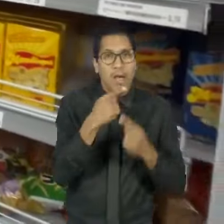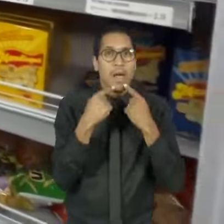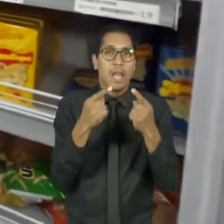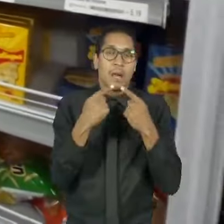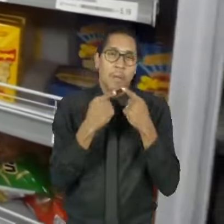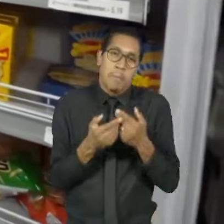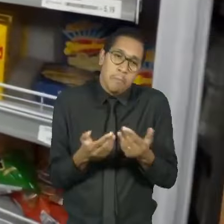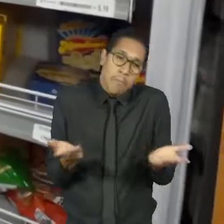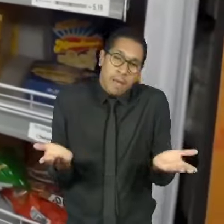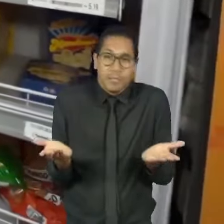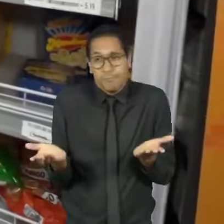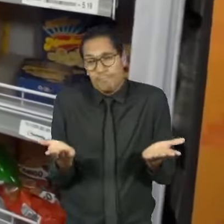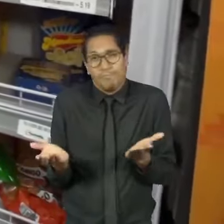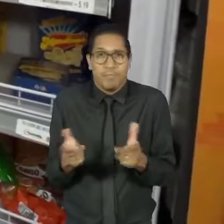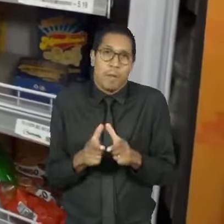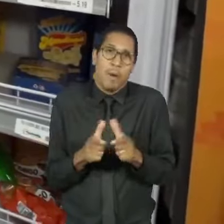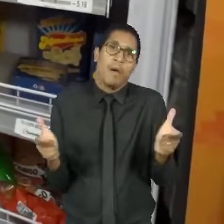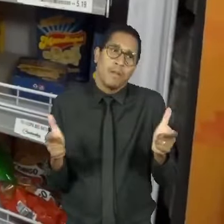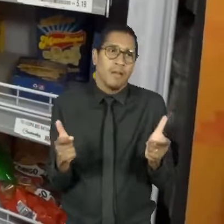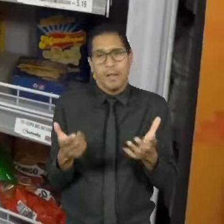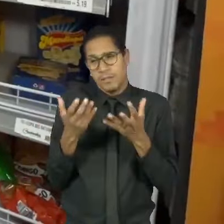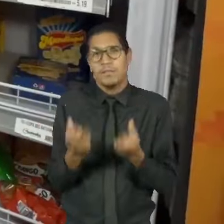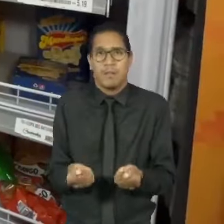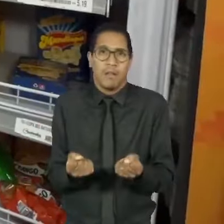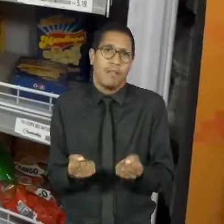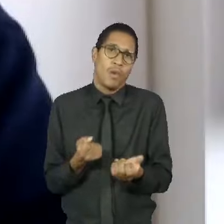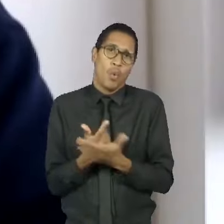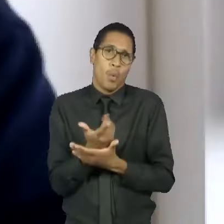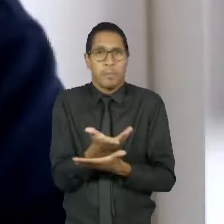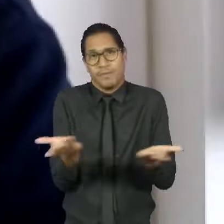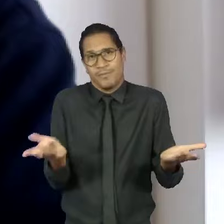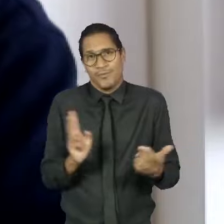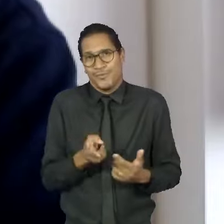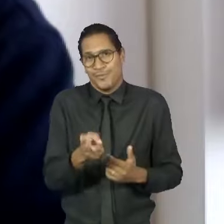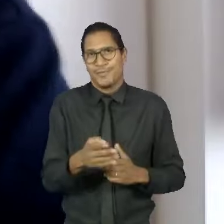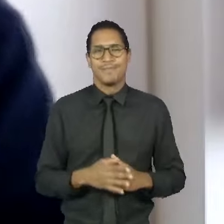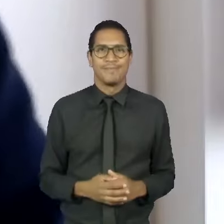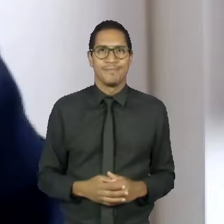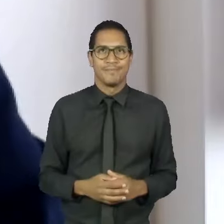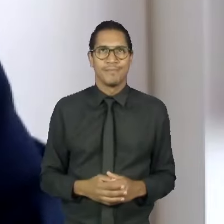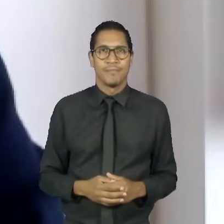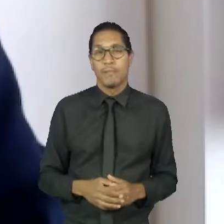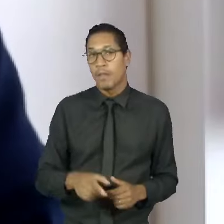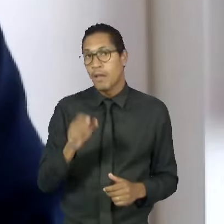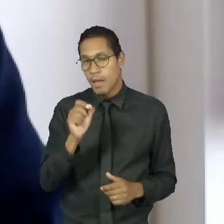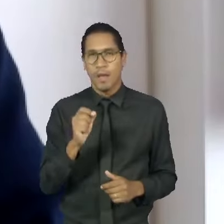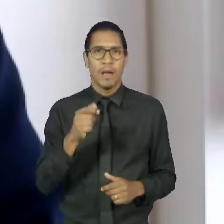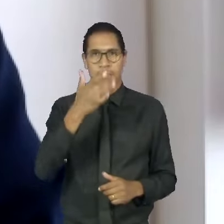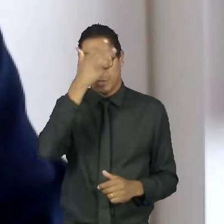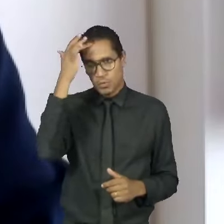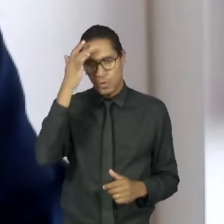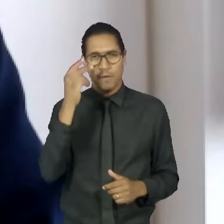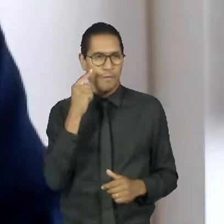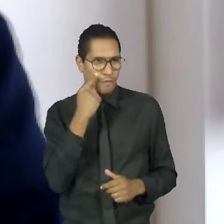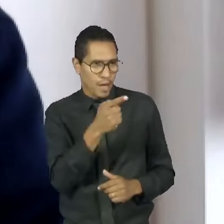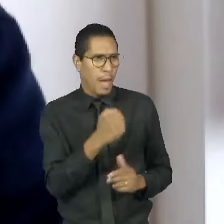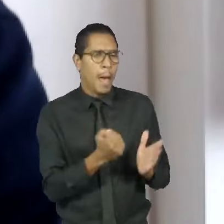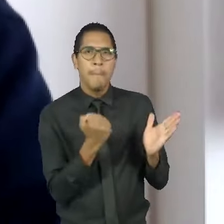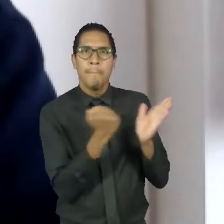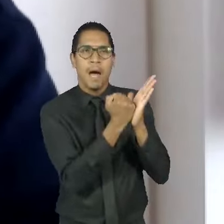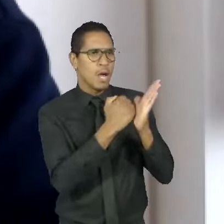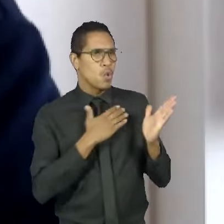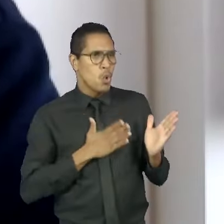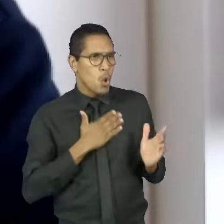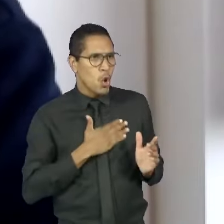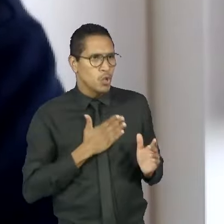mais pesado a maioria assume o aumento e não abandona a marca quando ele percebe que a marca que ele costuma ser Primeira opção